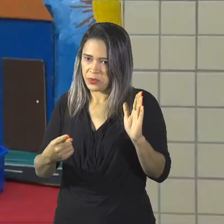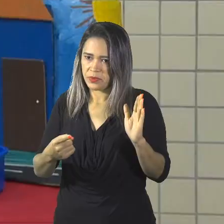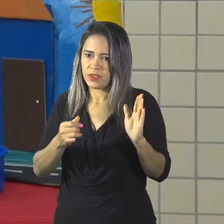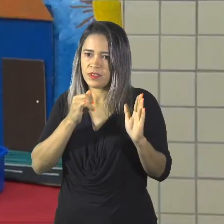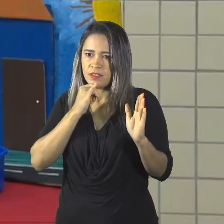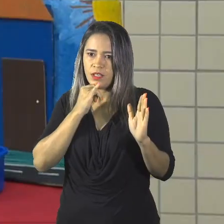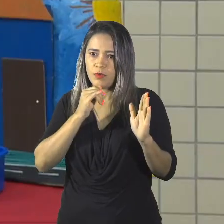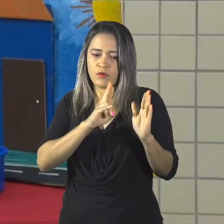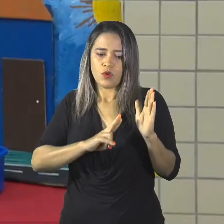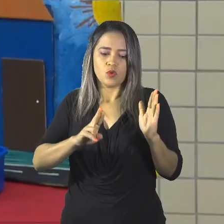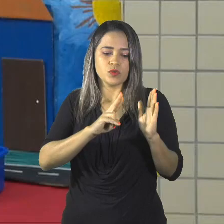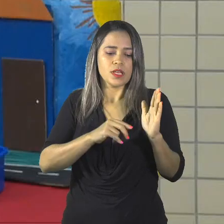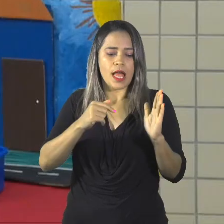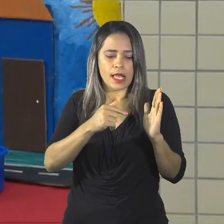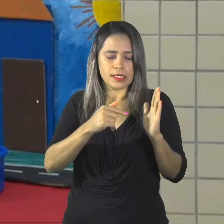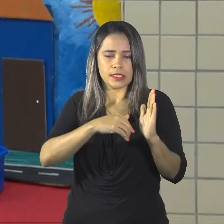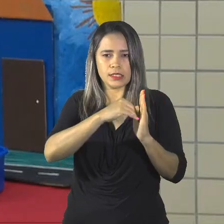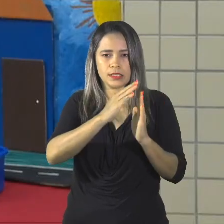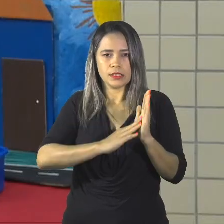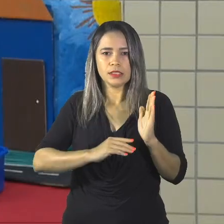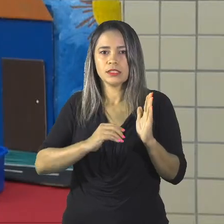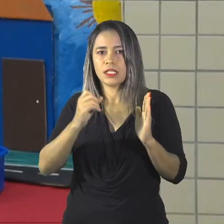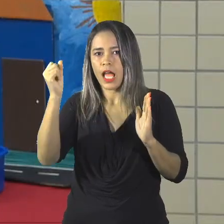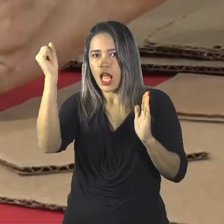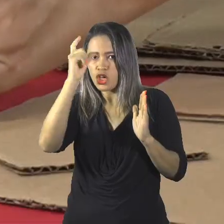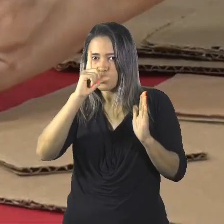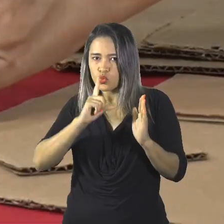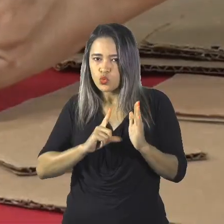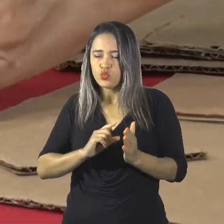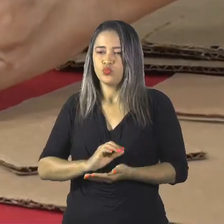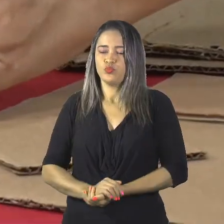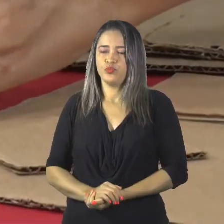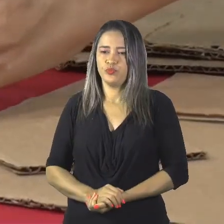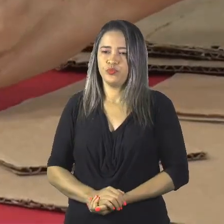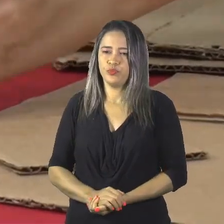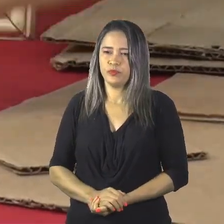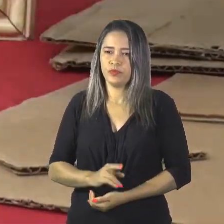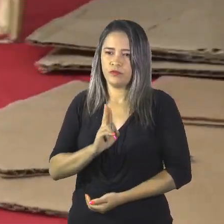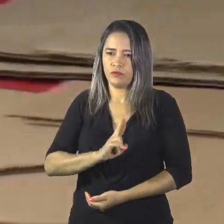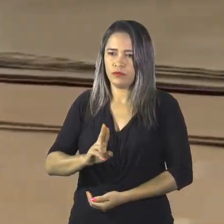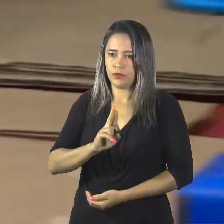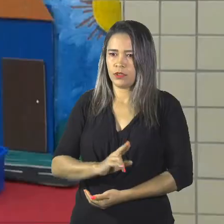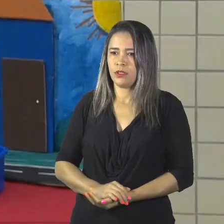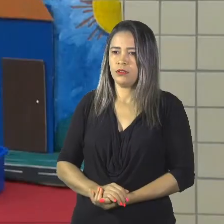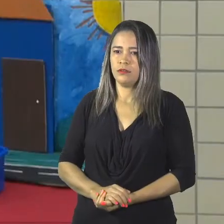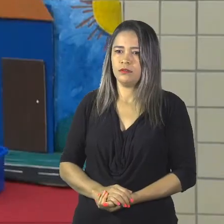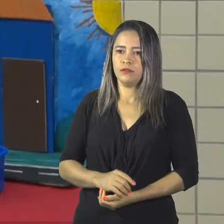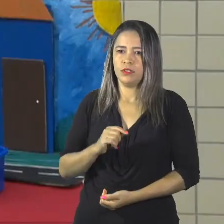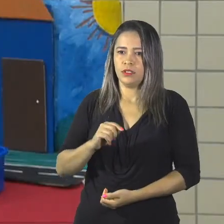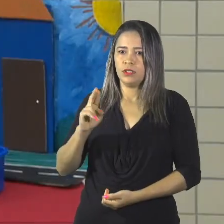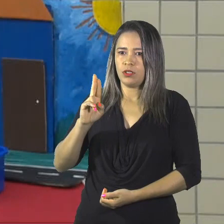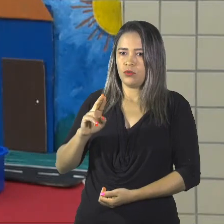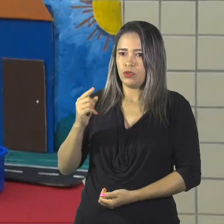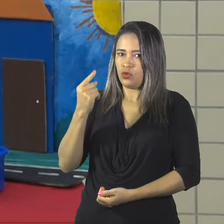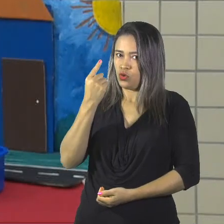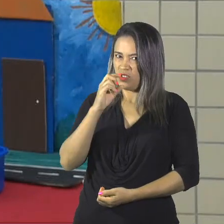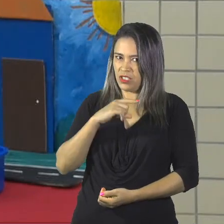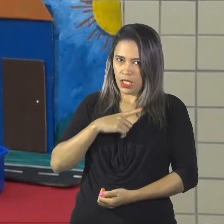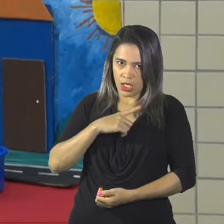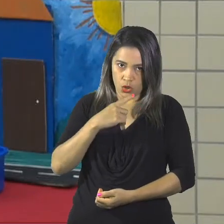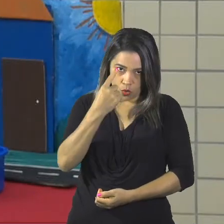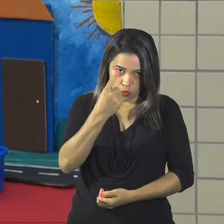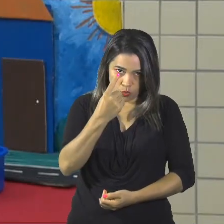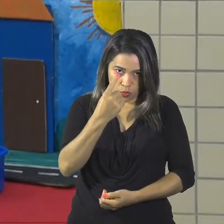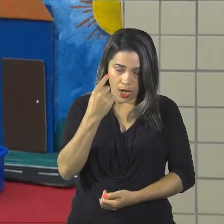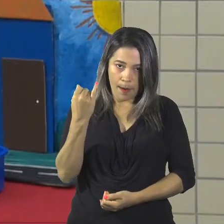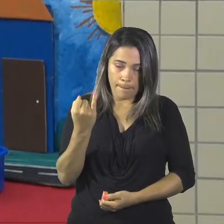estar utilizando a tinta guache azul. Quando você estiver usando o pincel, se você tiver só um, é